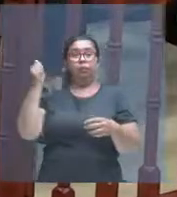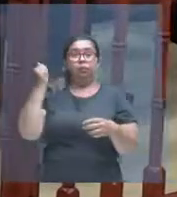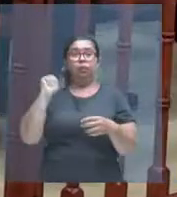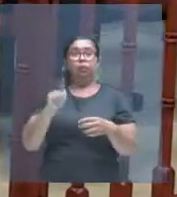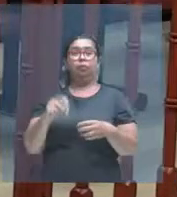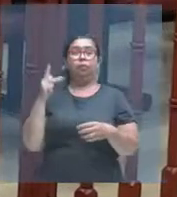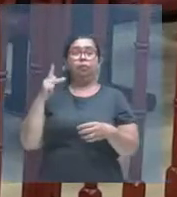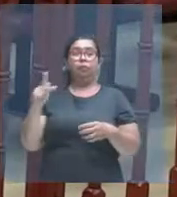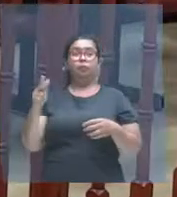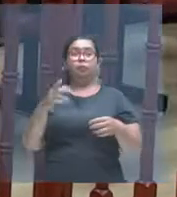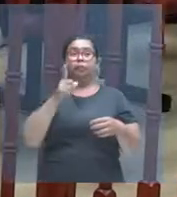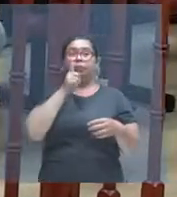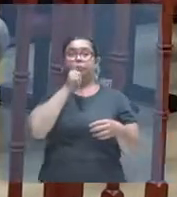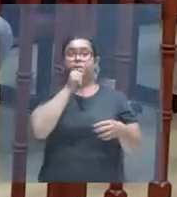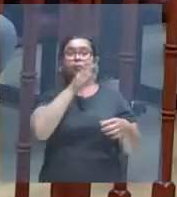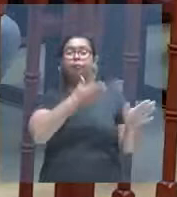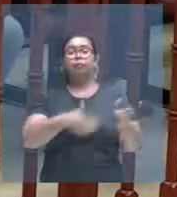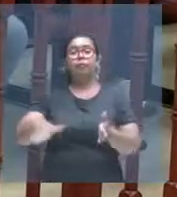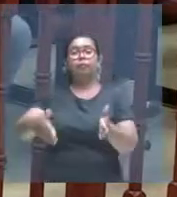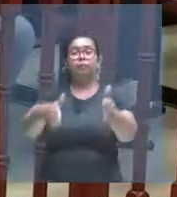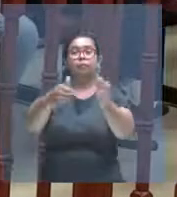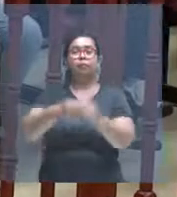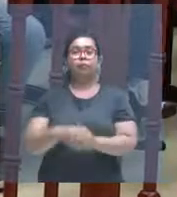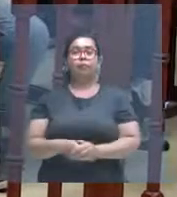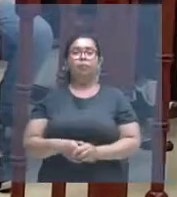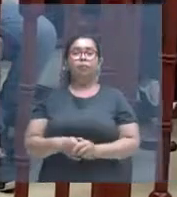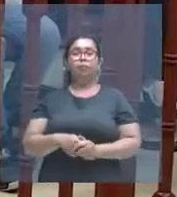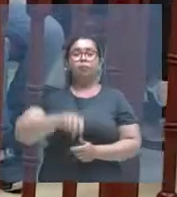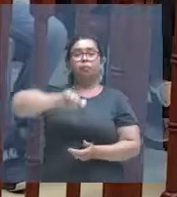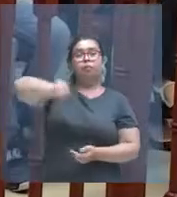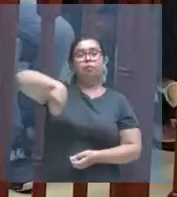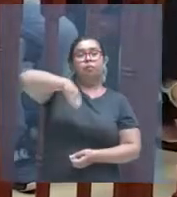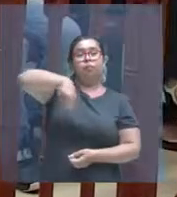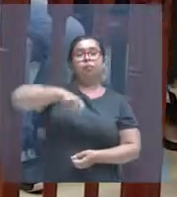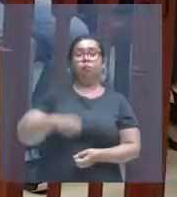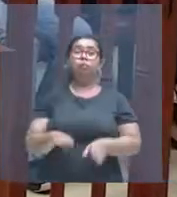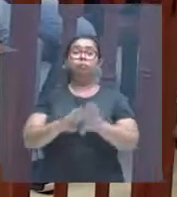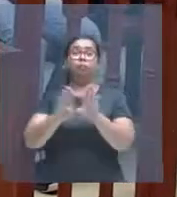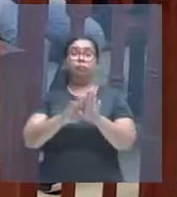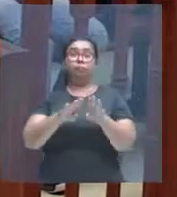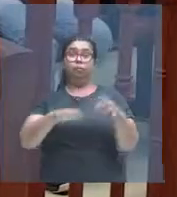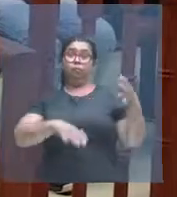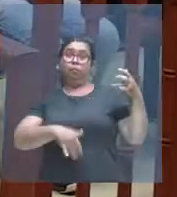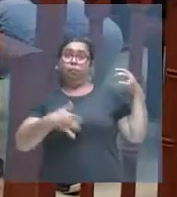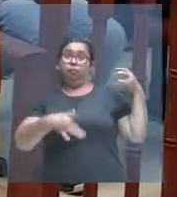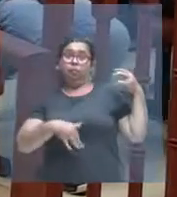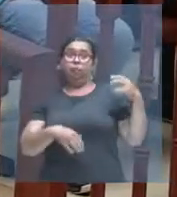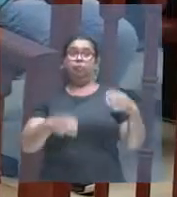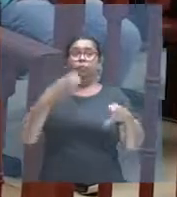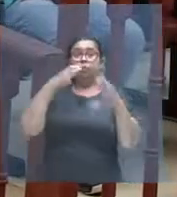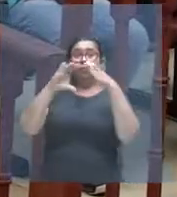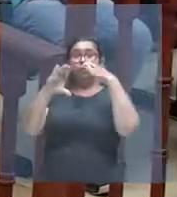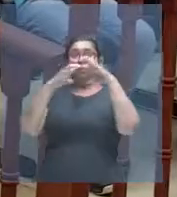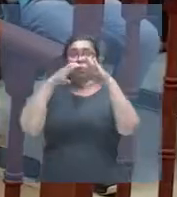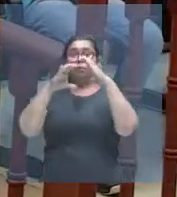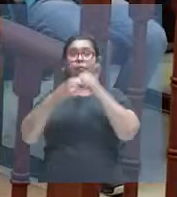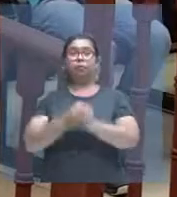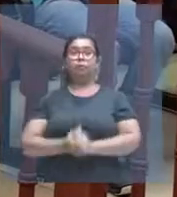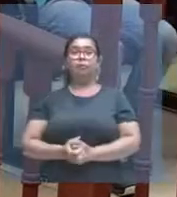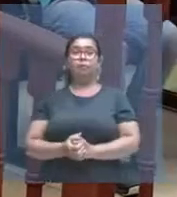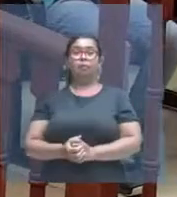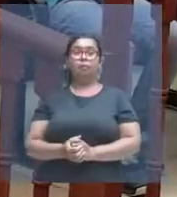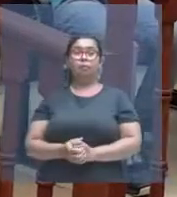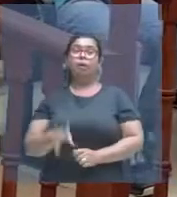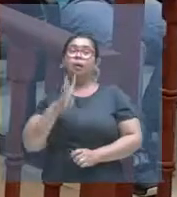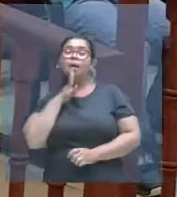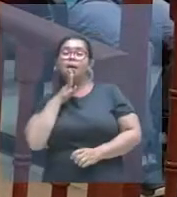pelos rios do Mato Grosso, ora cozinhando, ora tocando seu violão, cantando com sua voz grave e afinada.